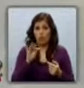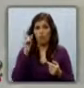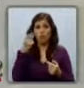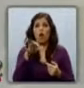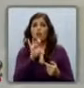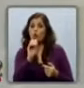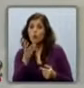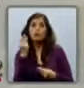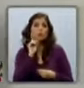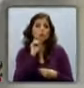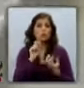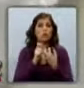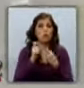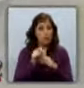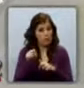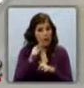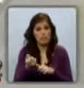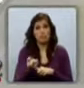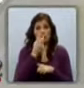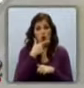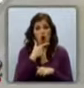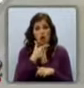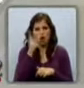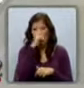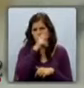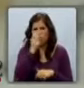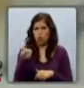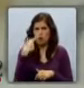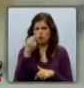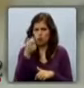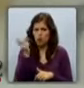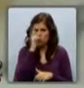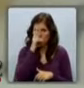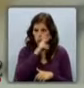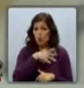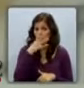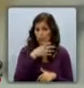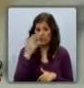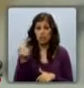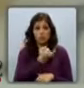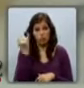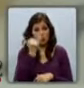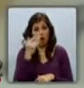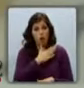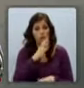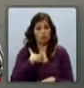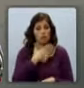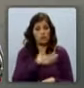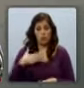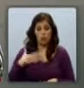o problema é que este suplemento é dado em doses excessivas o recomendado pelas autoridades de saúde mundiais são